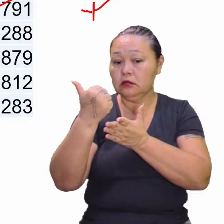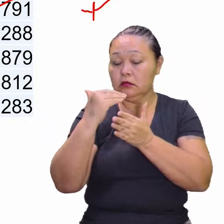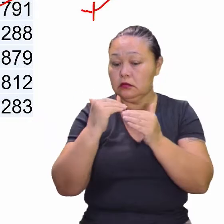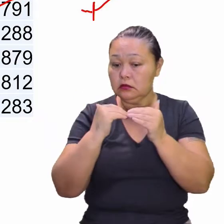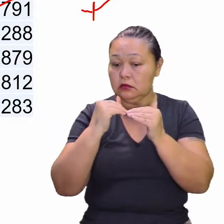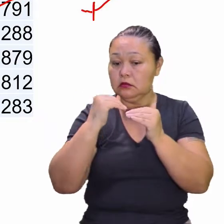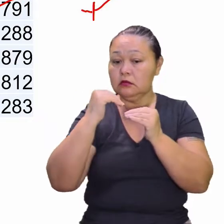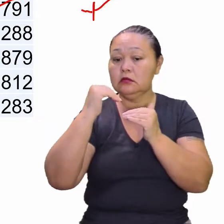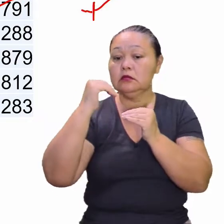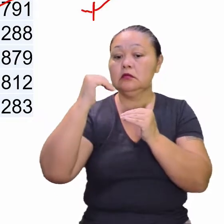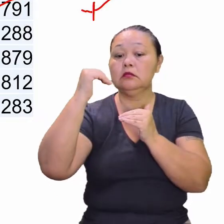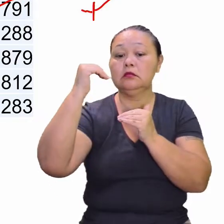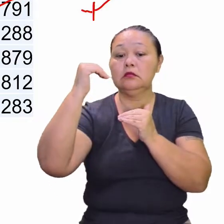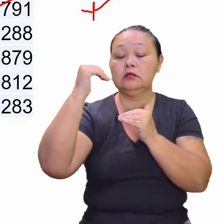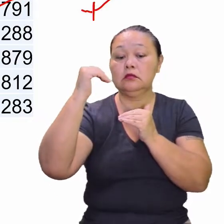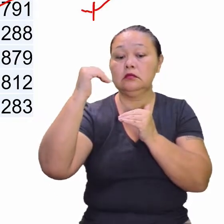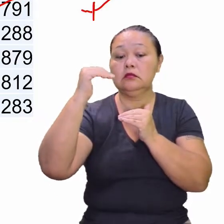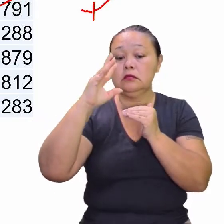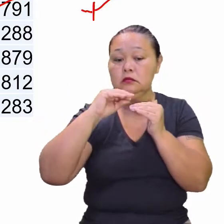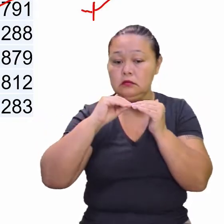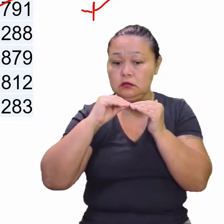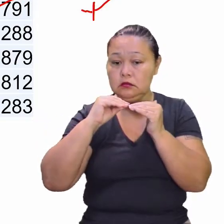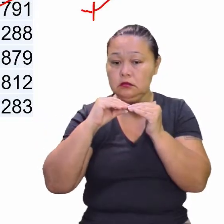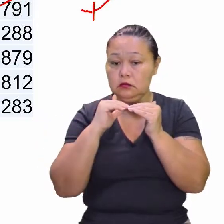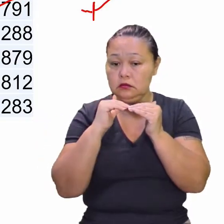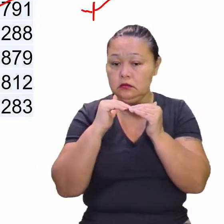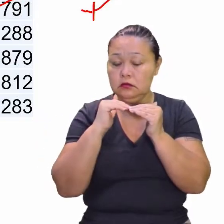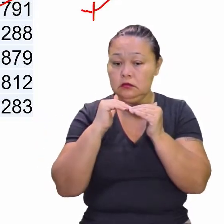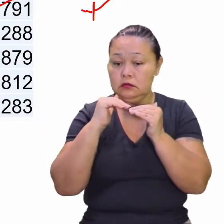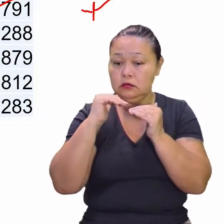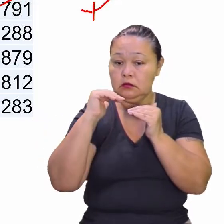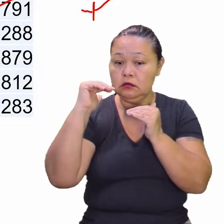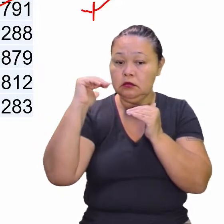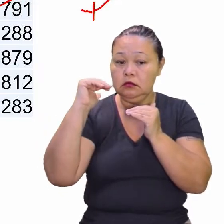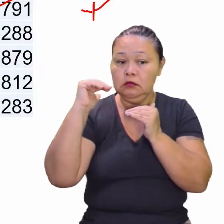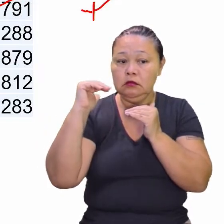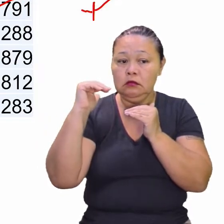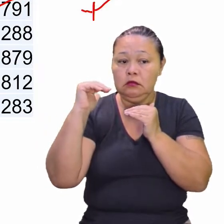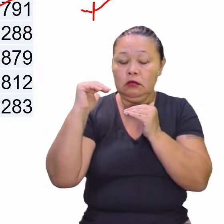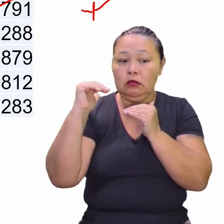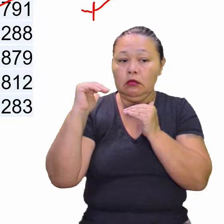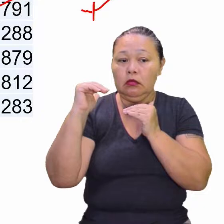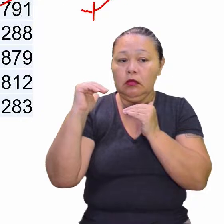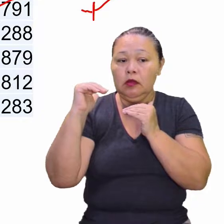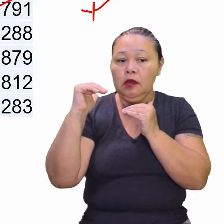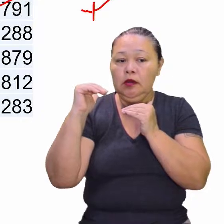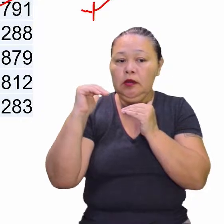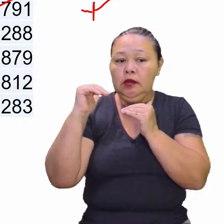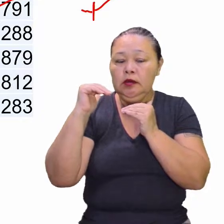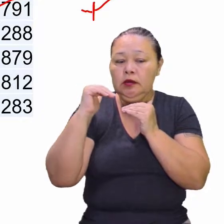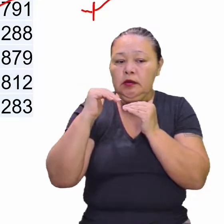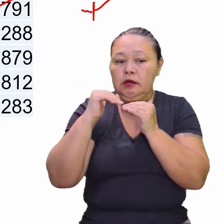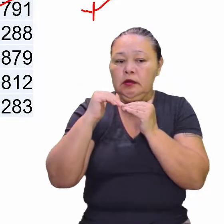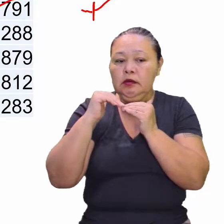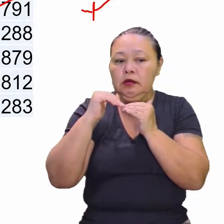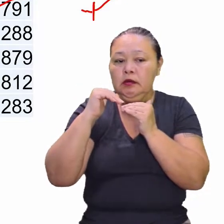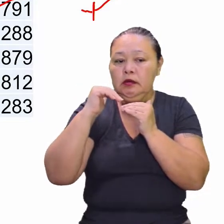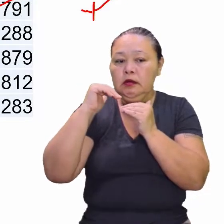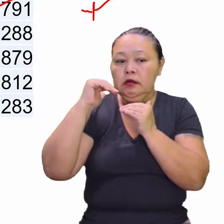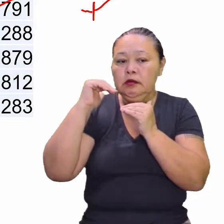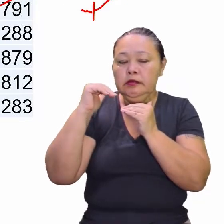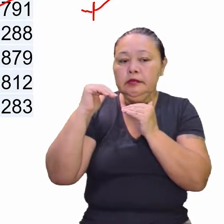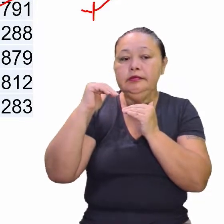um incremento, né, pessoal ocupado. Exatamente. Há um incremento, olha aqui. Presta atenção no gráfico que eu vou fazer aqui. Há um